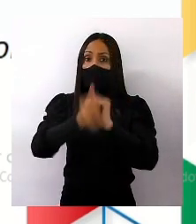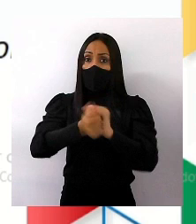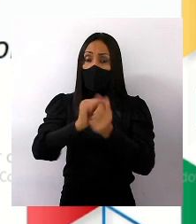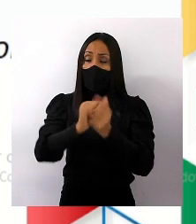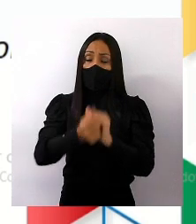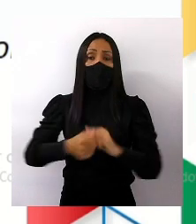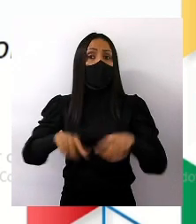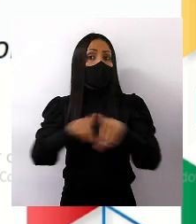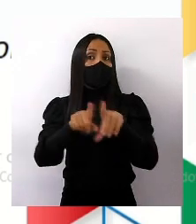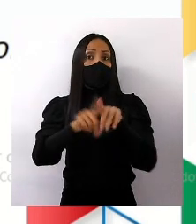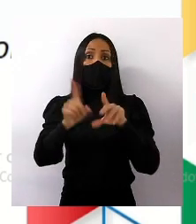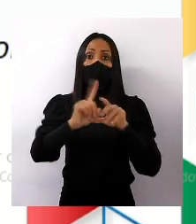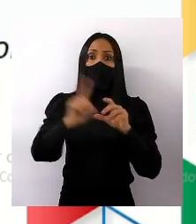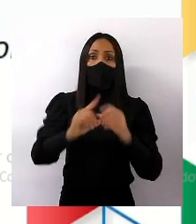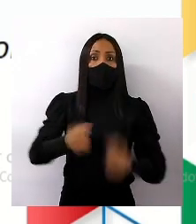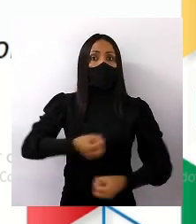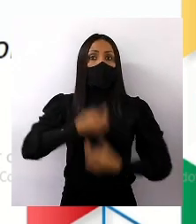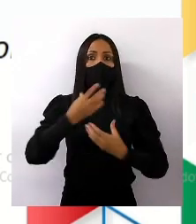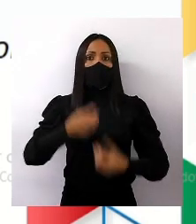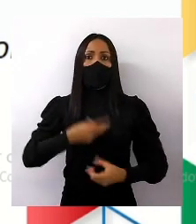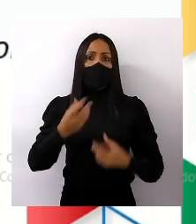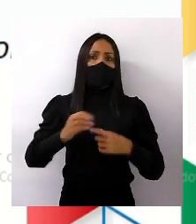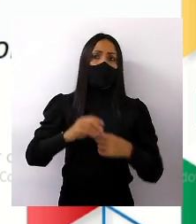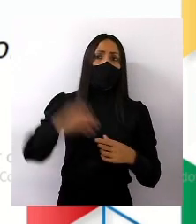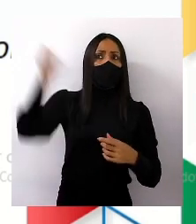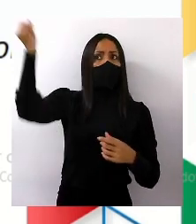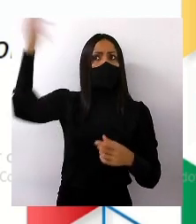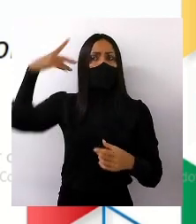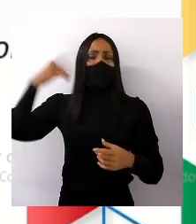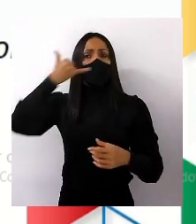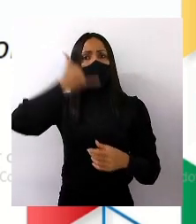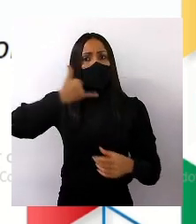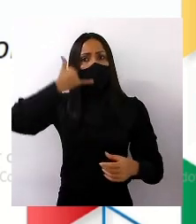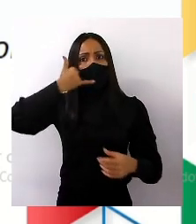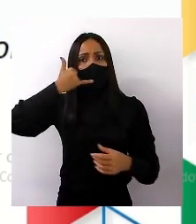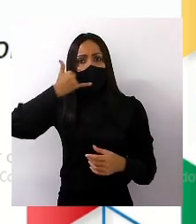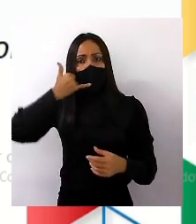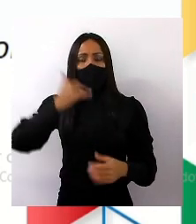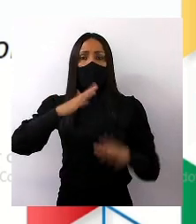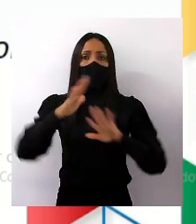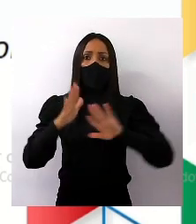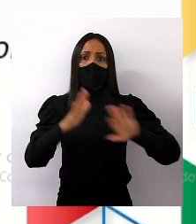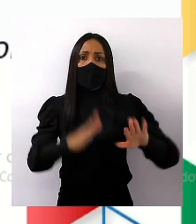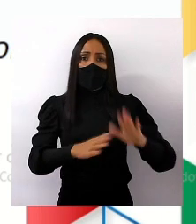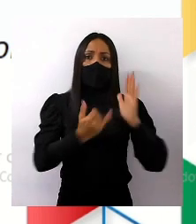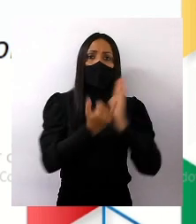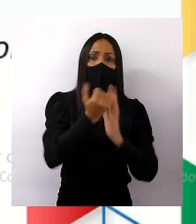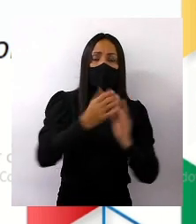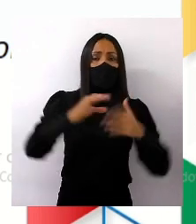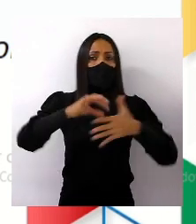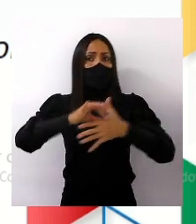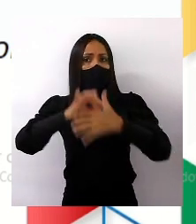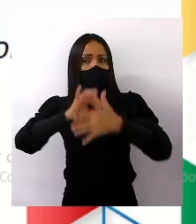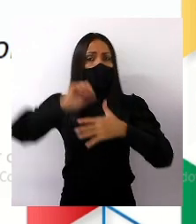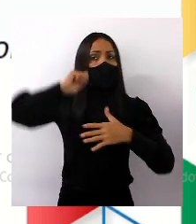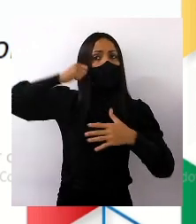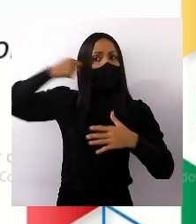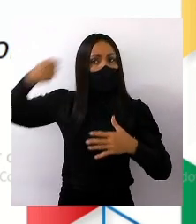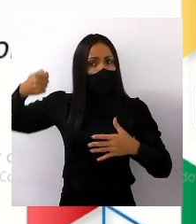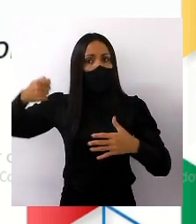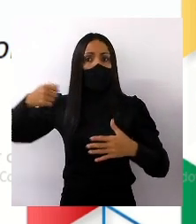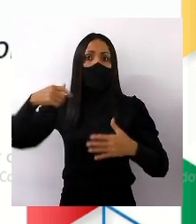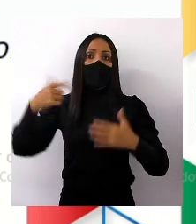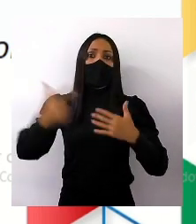poema. Não cabem no poema o gás, a luz, o telefone, a sonegação do leite, da carne, do açúcar, do pão. O